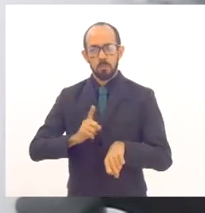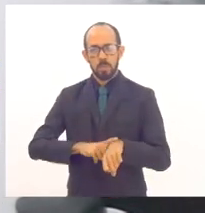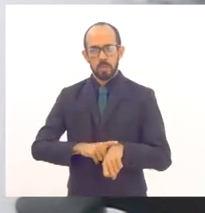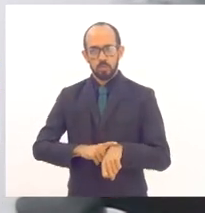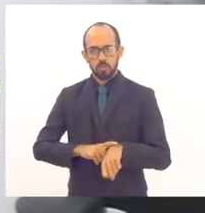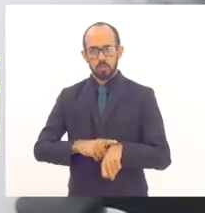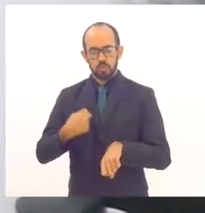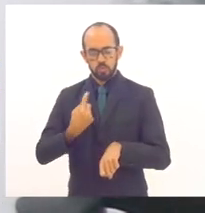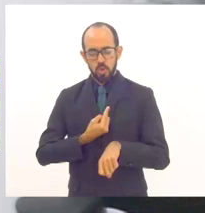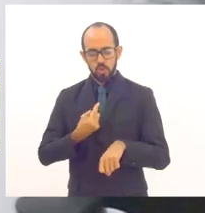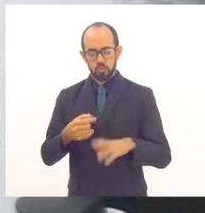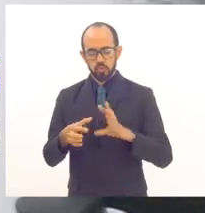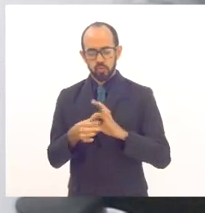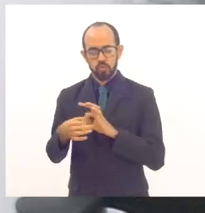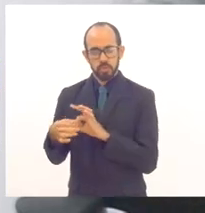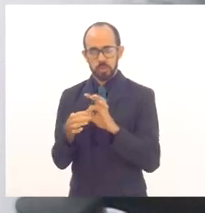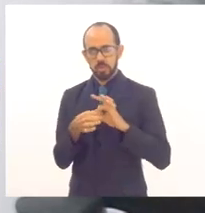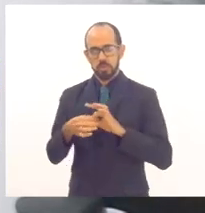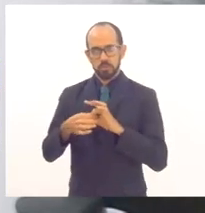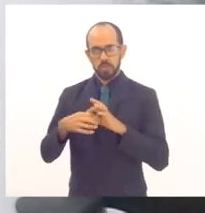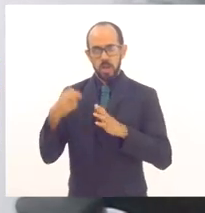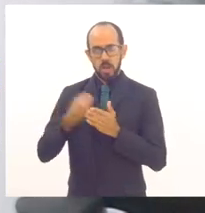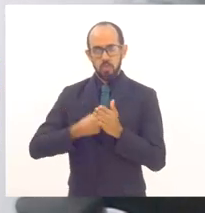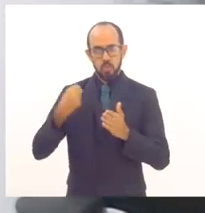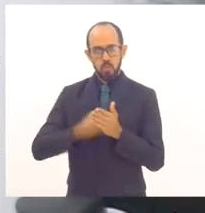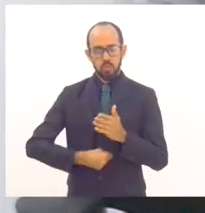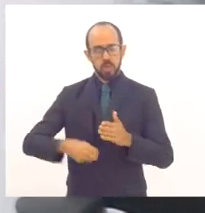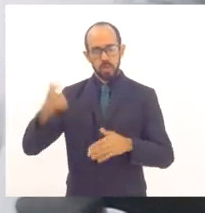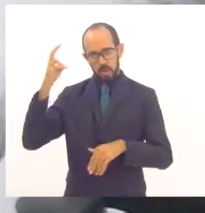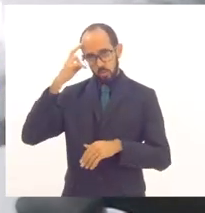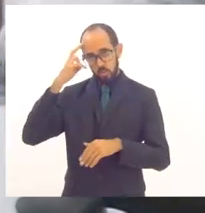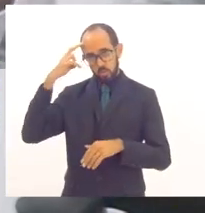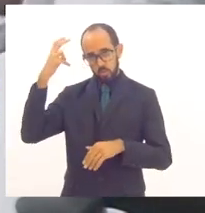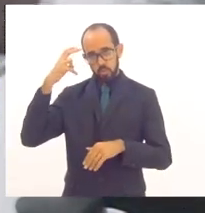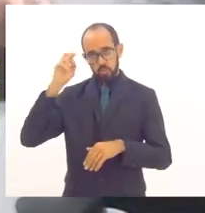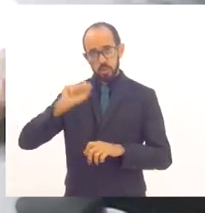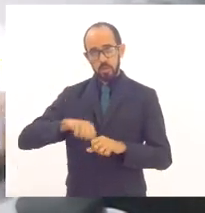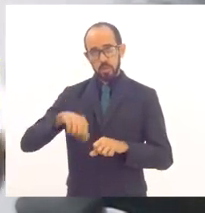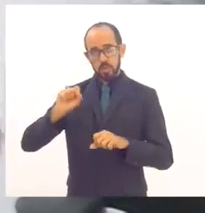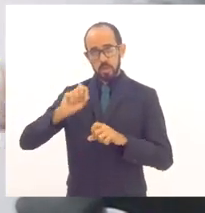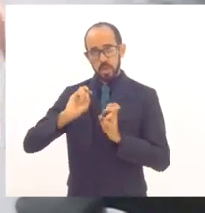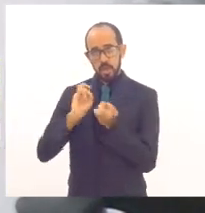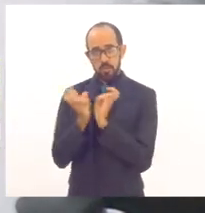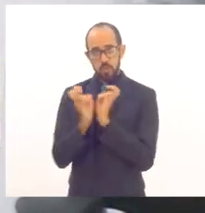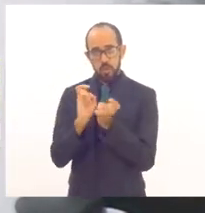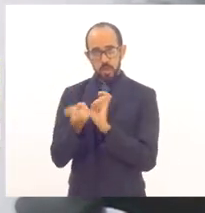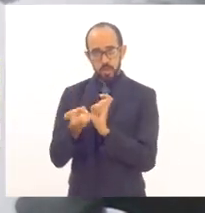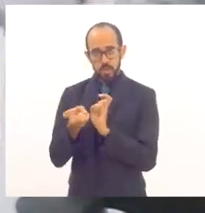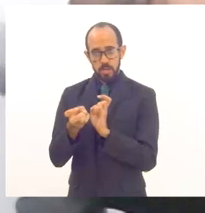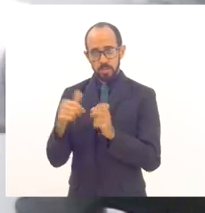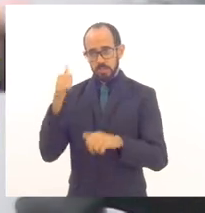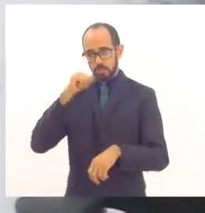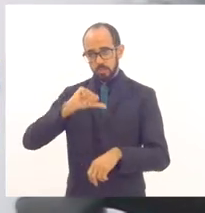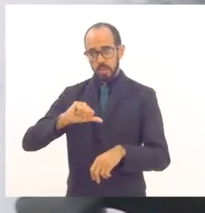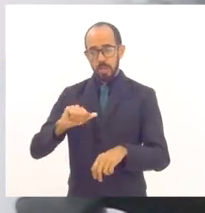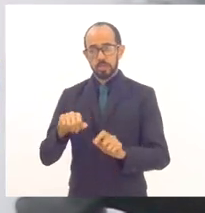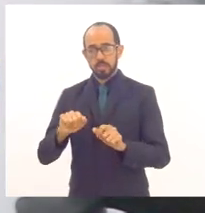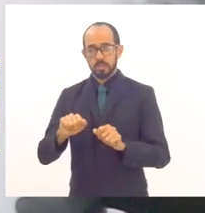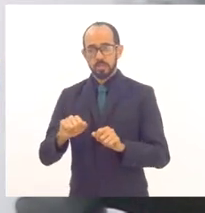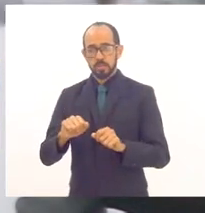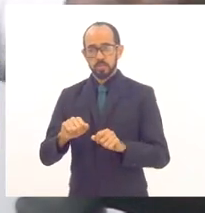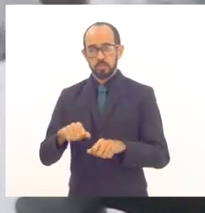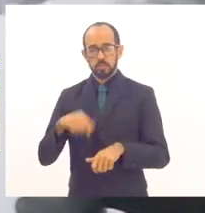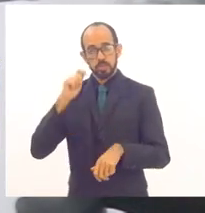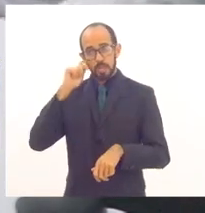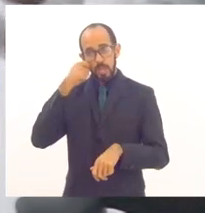gente juntar as lutas da cultura, as lutas da capoeira, as lutas das mulheres, as lutas